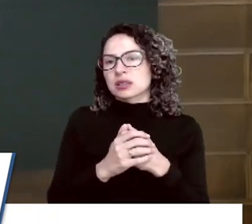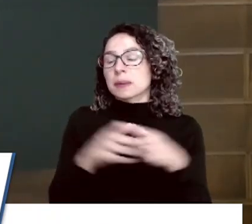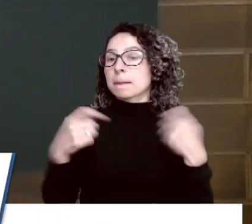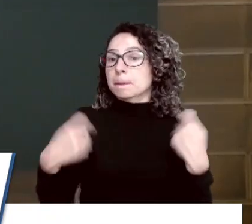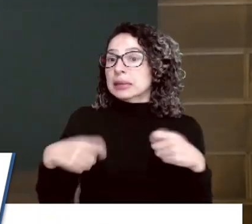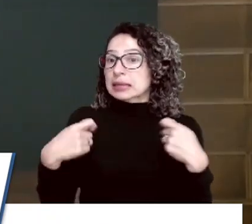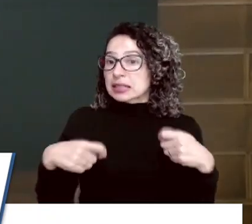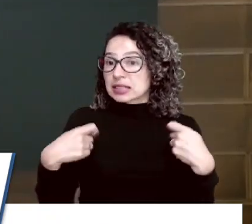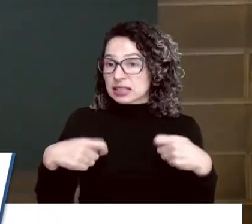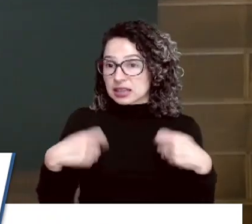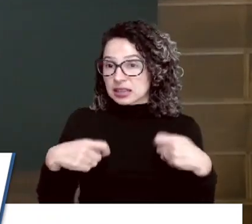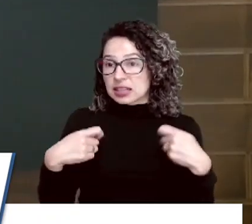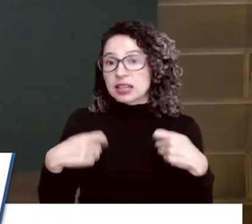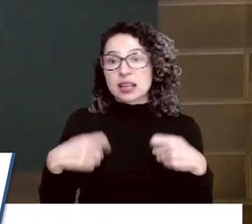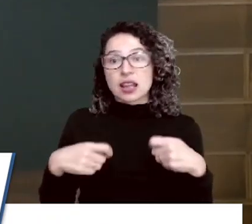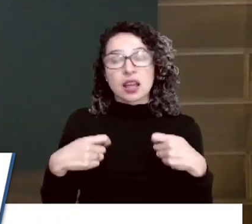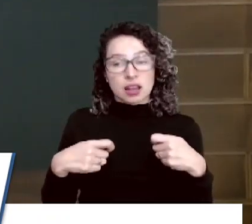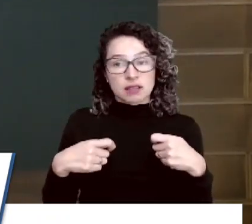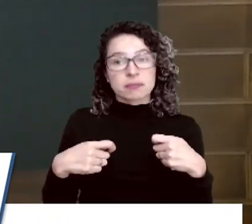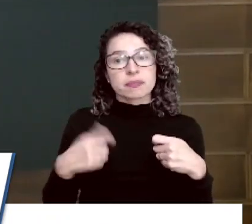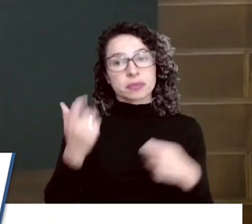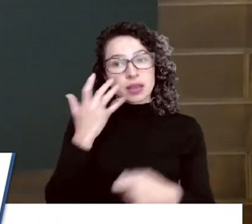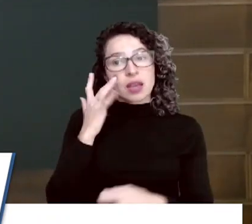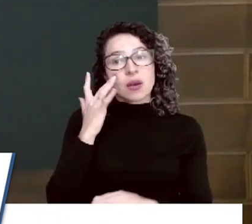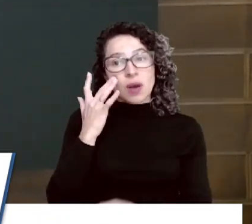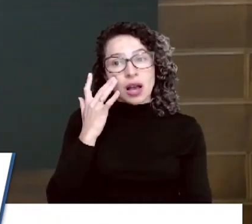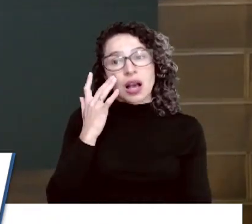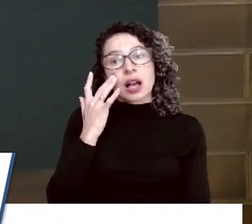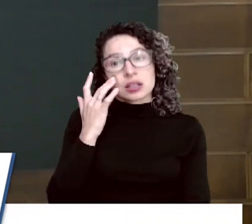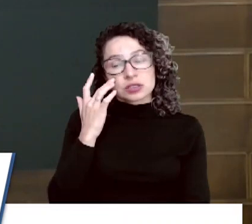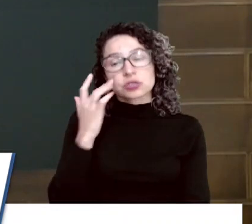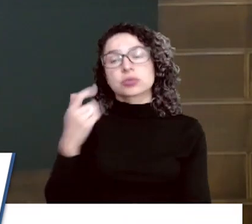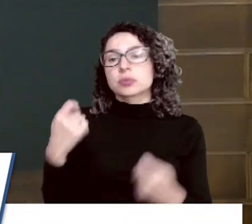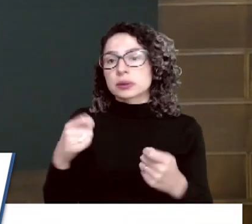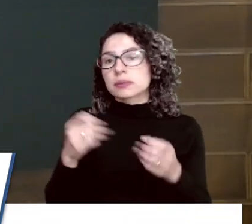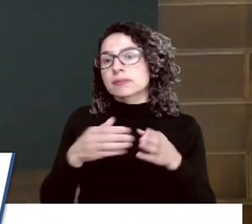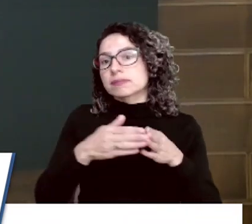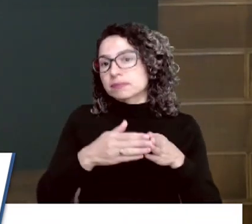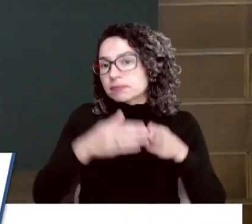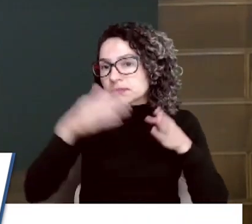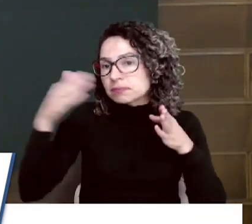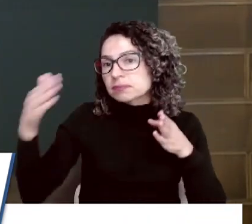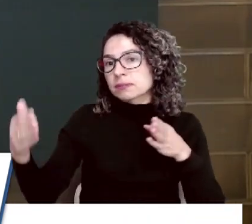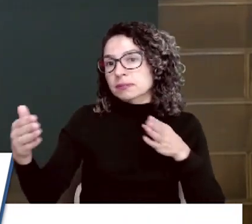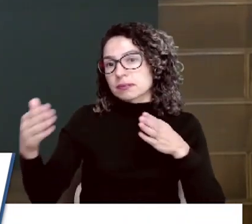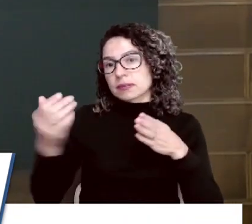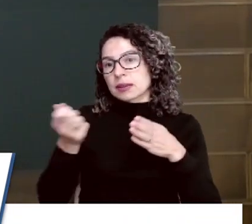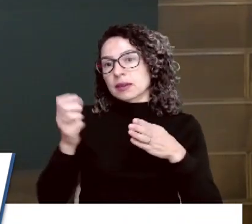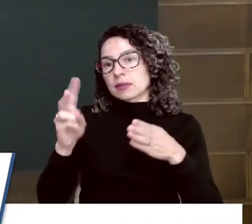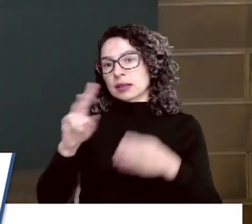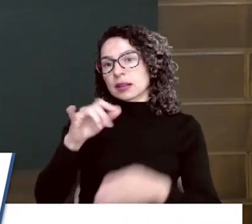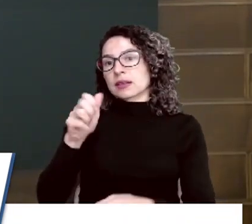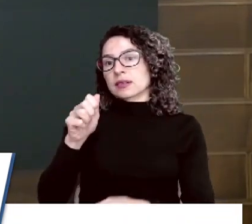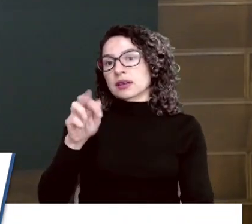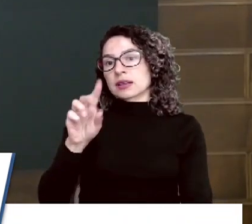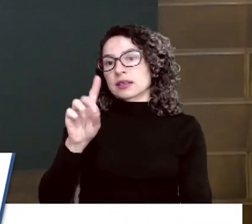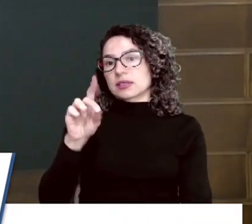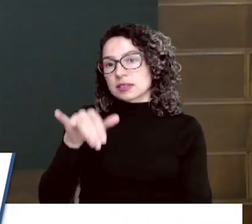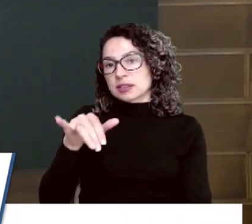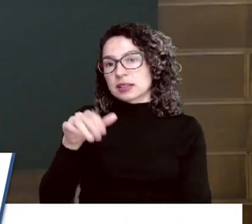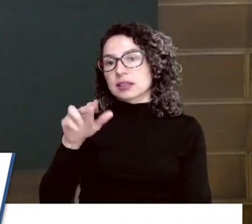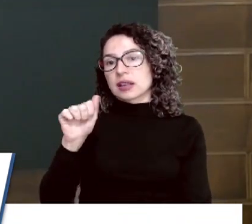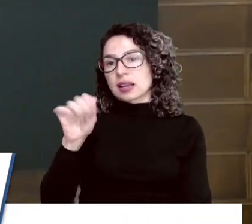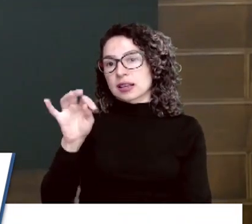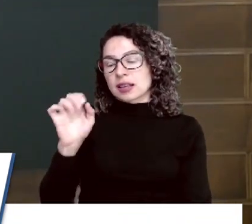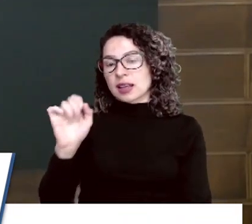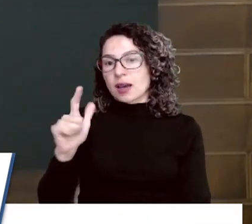necessitava, por mais, eu acho que ainda ficou, nós precisamos prolongar ainda para outra avenida ali do Jardim Natal, mas isso depende também do outro loteamento